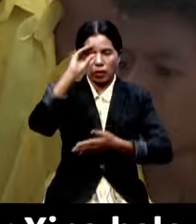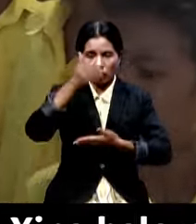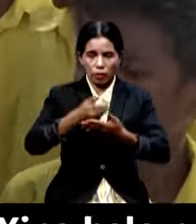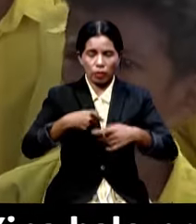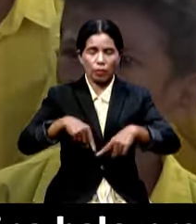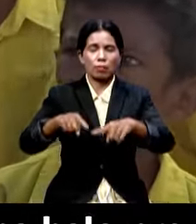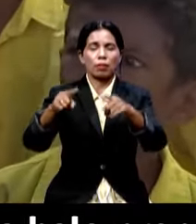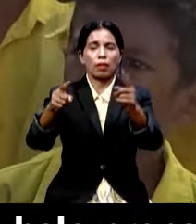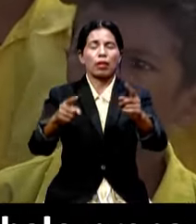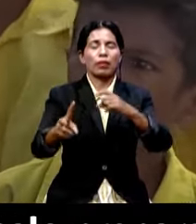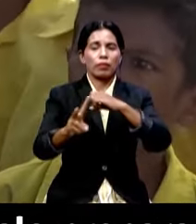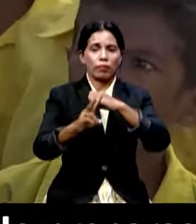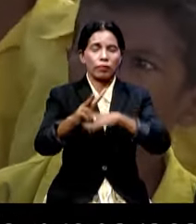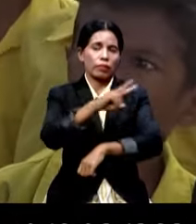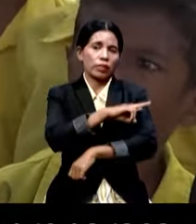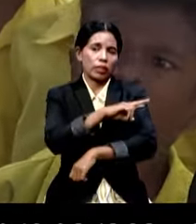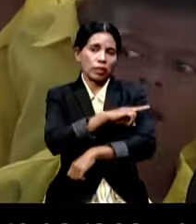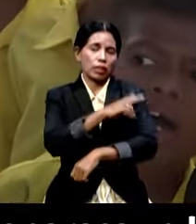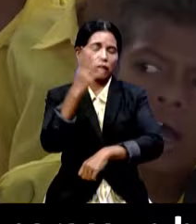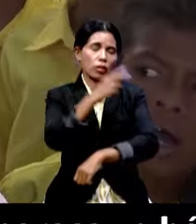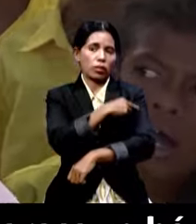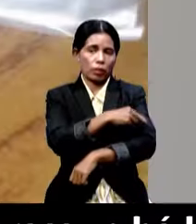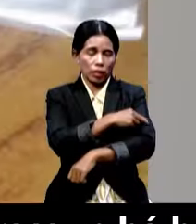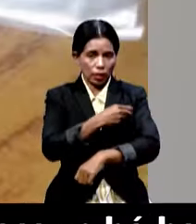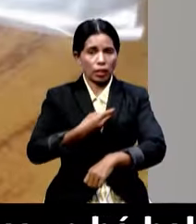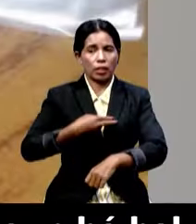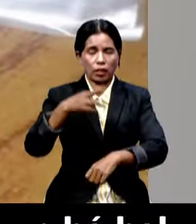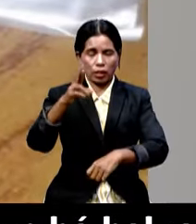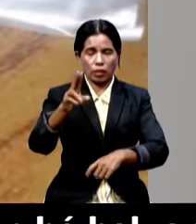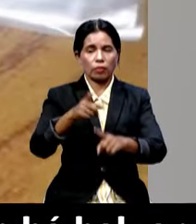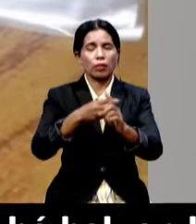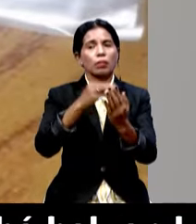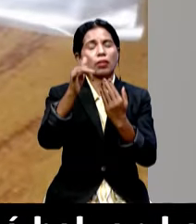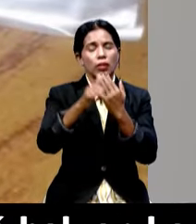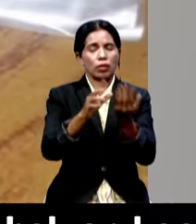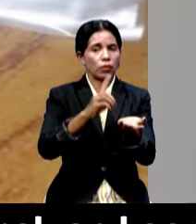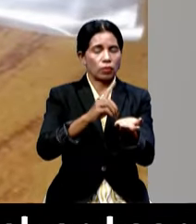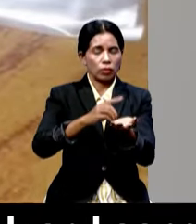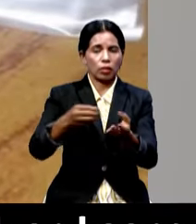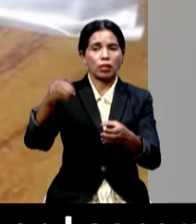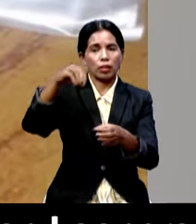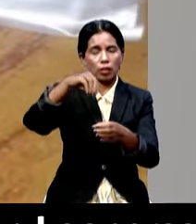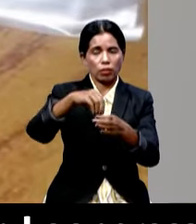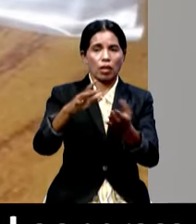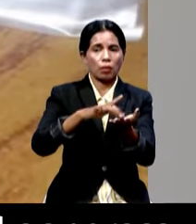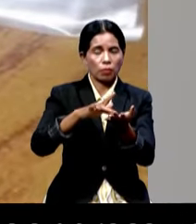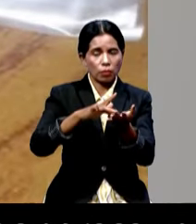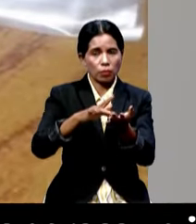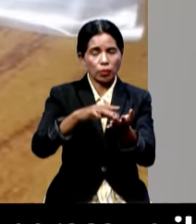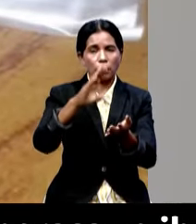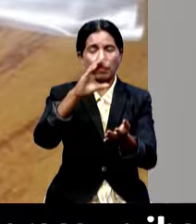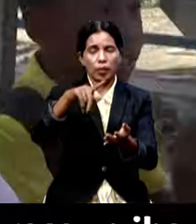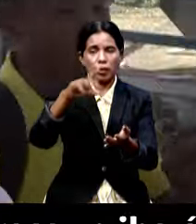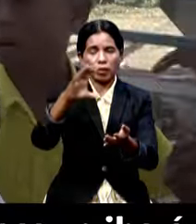vacina e a posto saúde refere e a segunda né o si fulang mayo to zuinyo ne medico sira ensedet sarope paracetamol ya plastiko hori